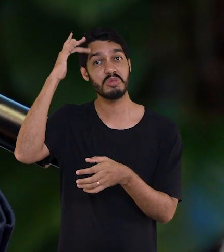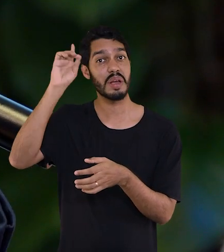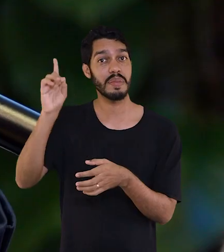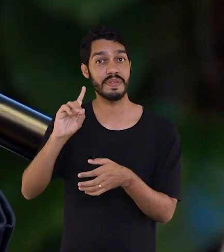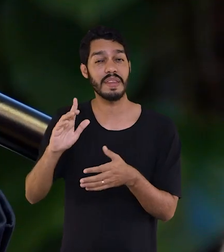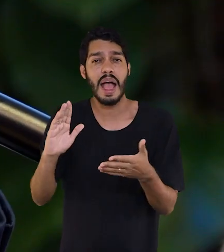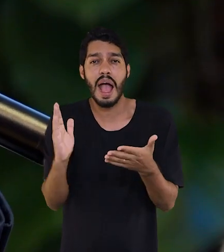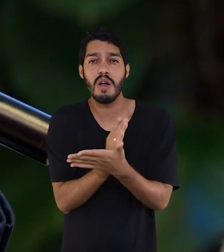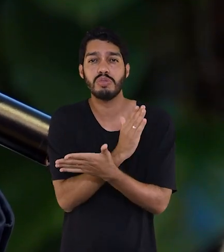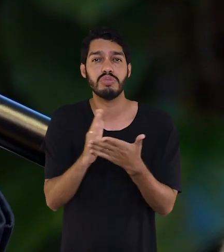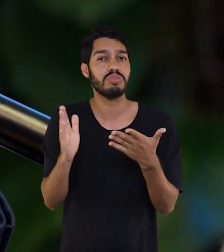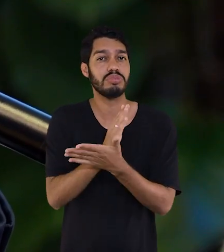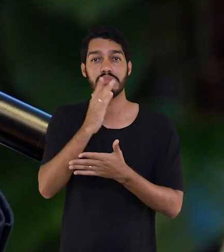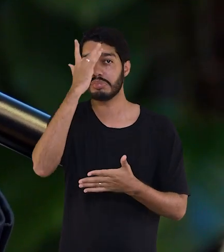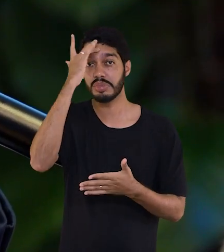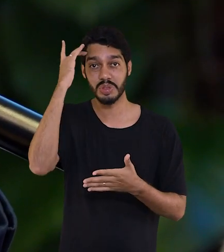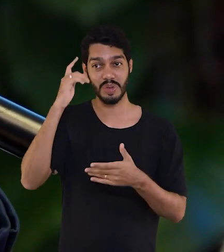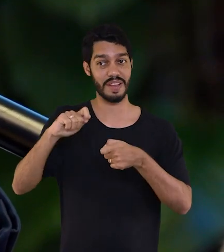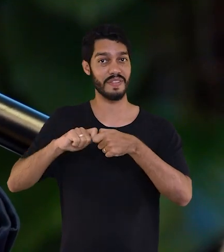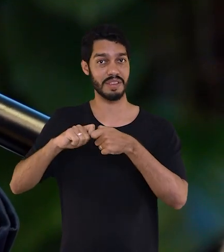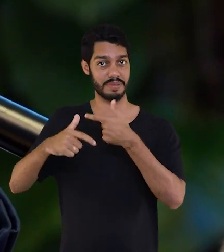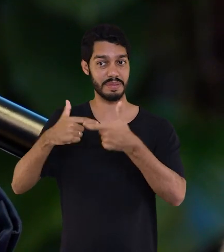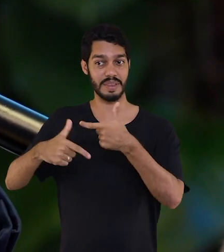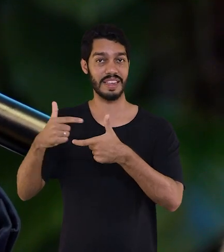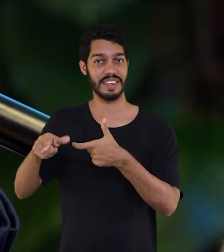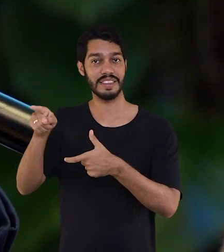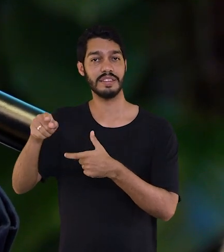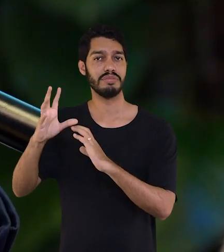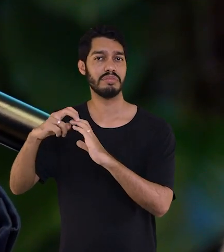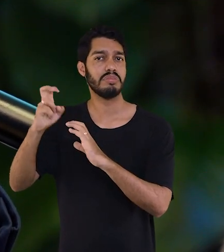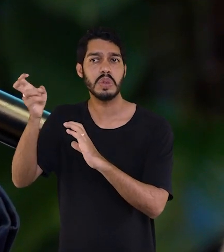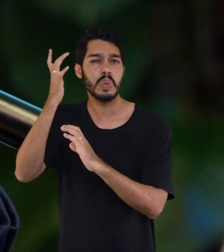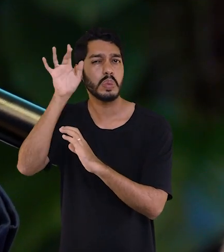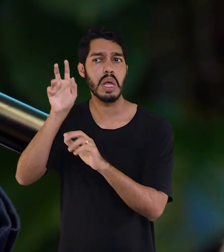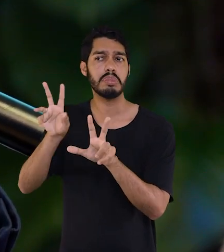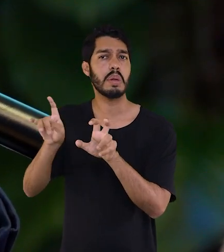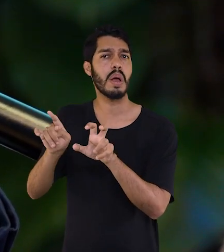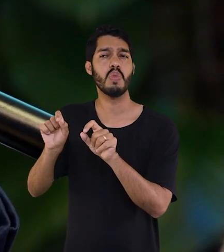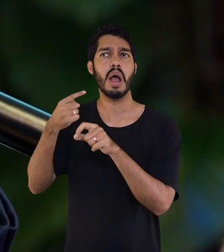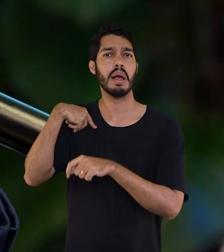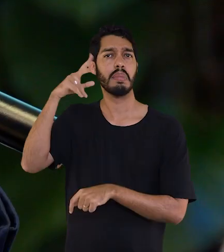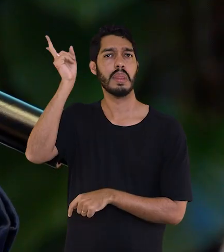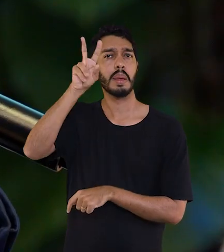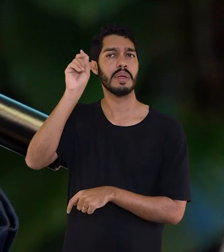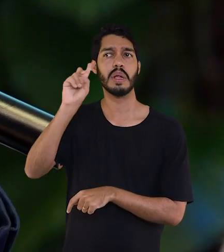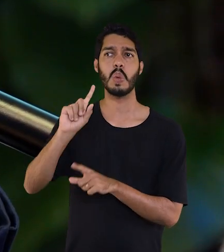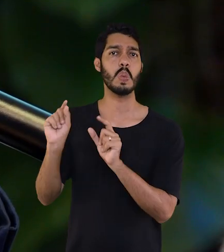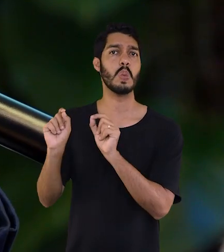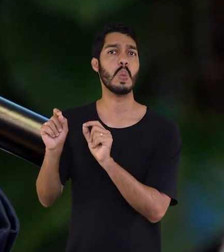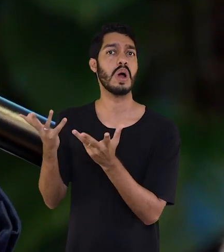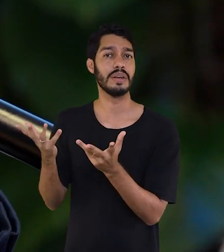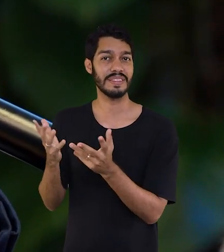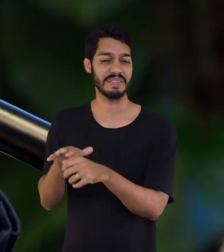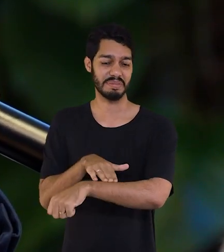Não sabia. Foi muito além do que isso. Quase que algumas pessoas que fizeram sobre inteligência artificial, não sabiam